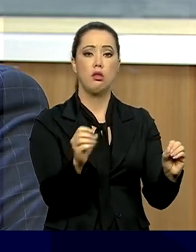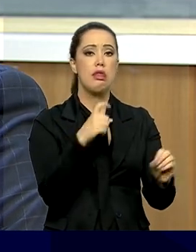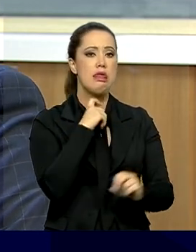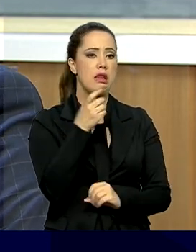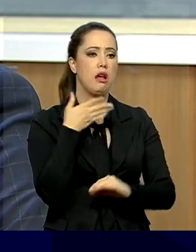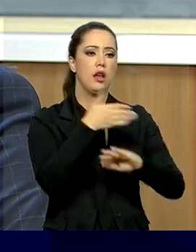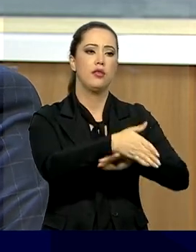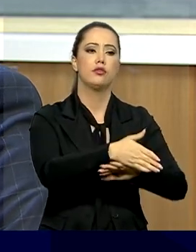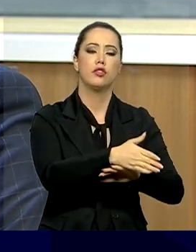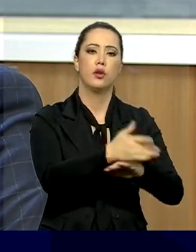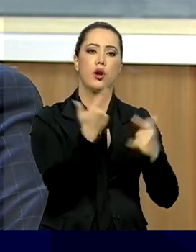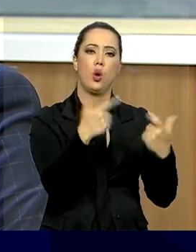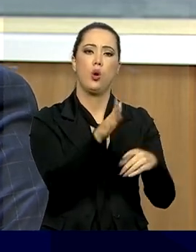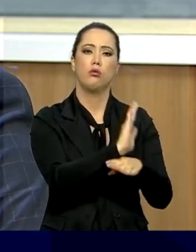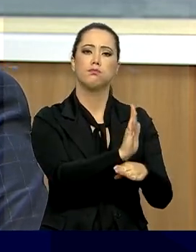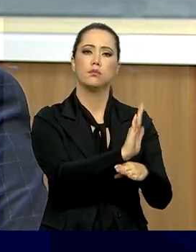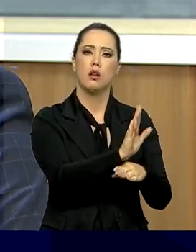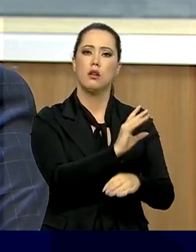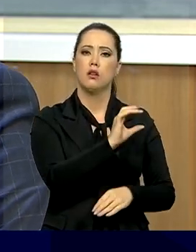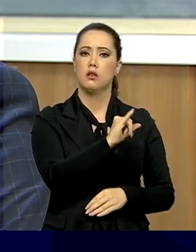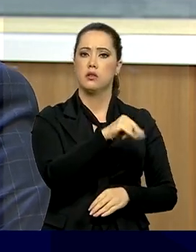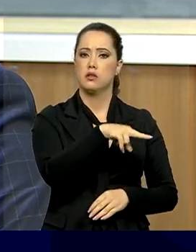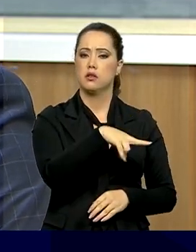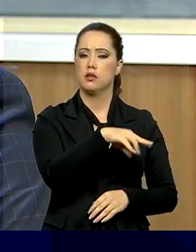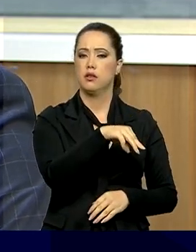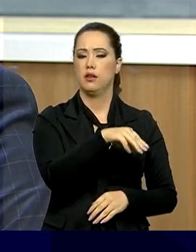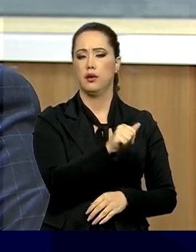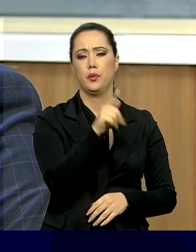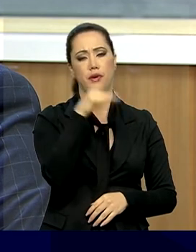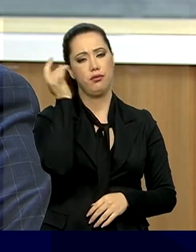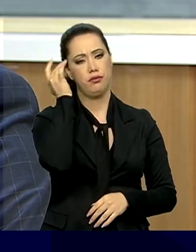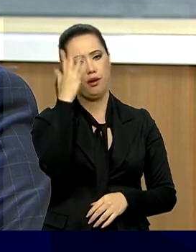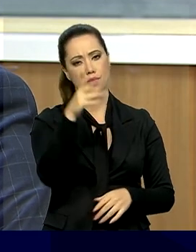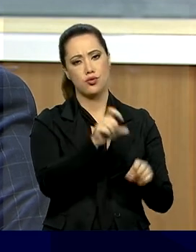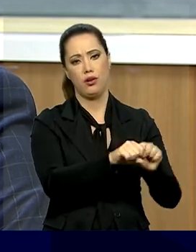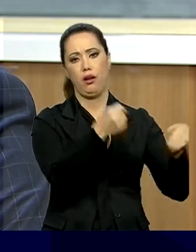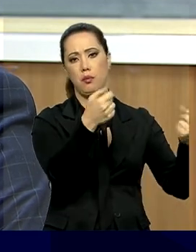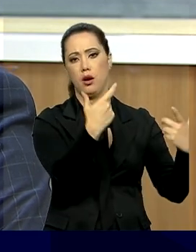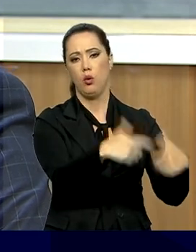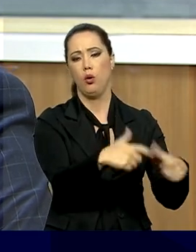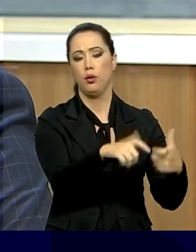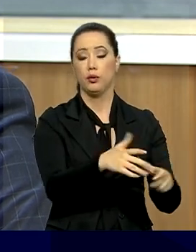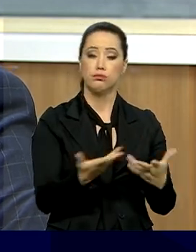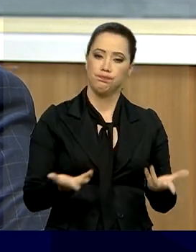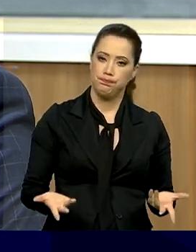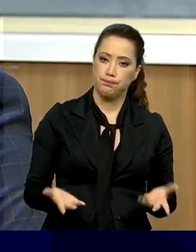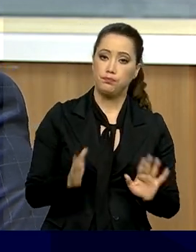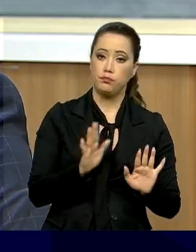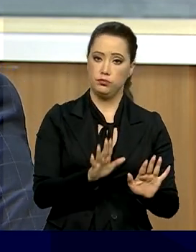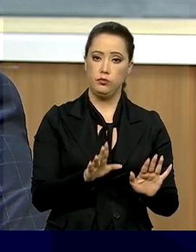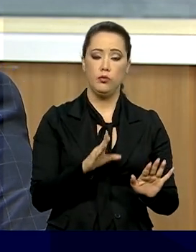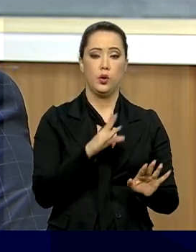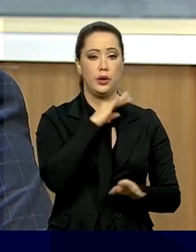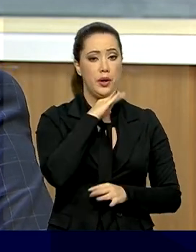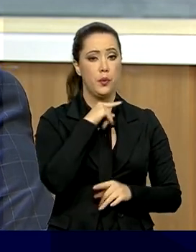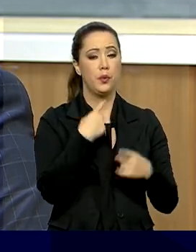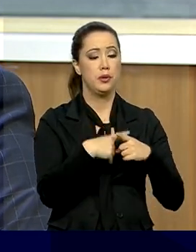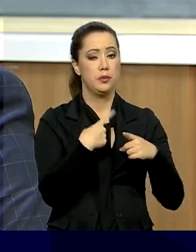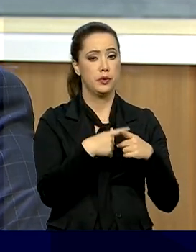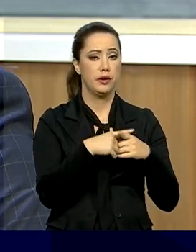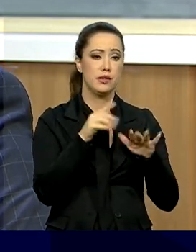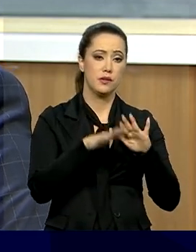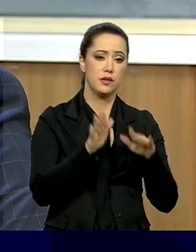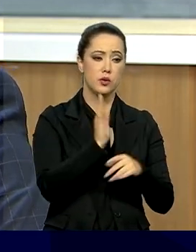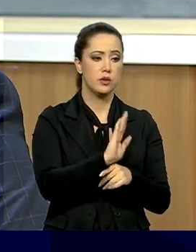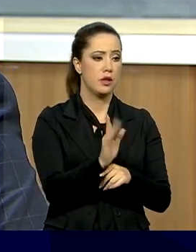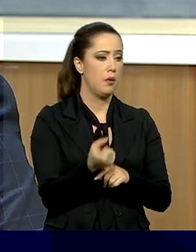público o que decretaria facilmente a falência de uma série de cinemas né O que o que é muito ruim porque muitas